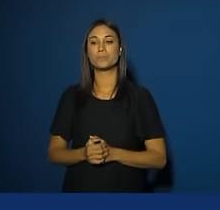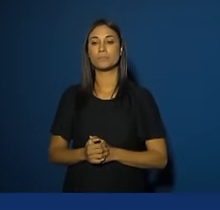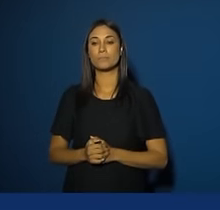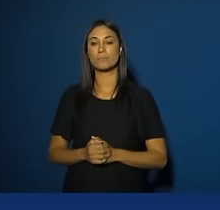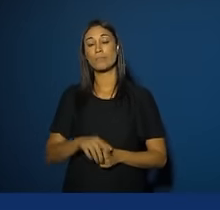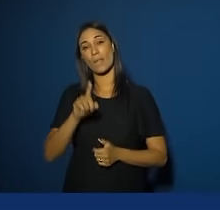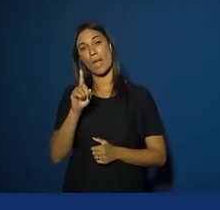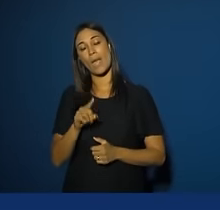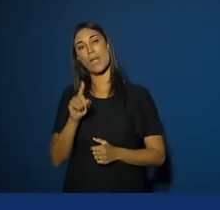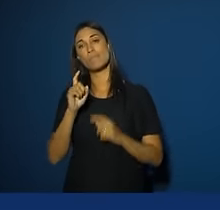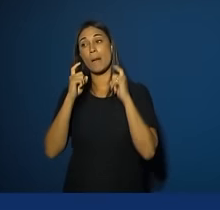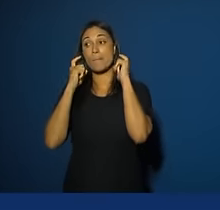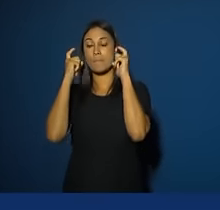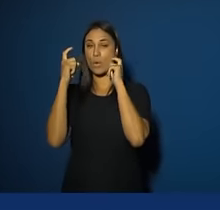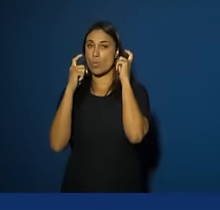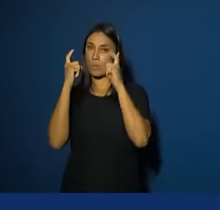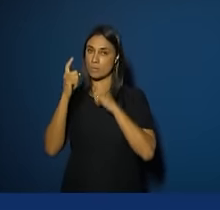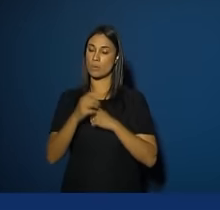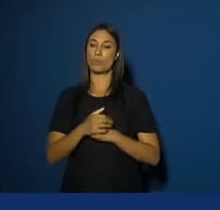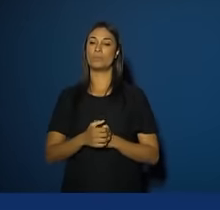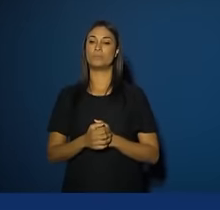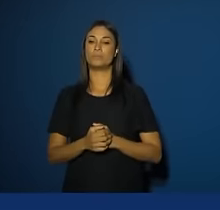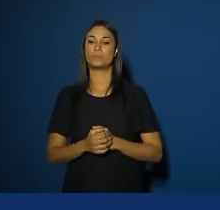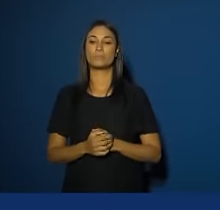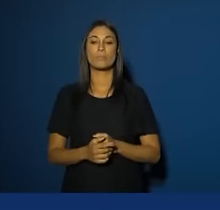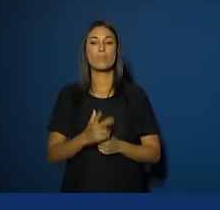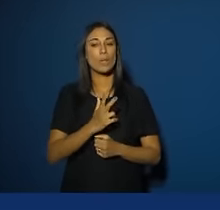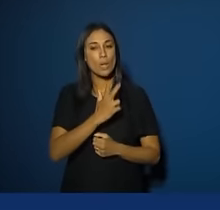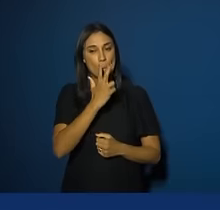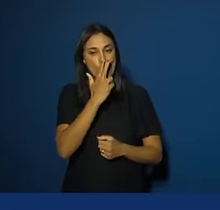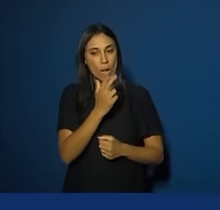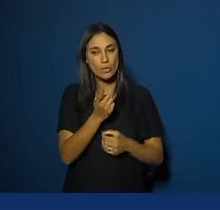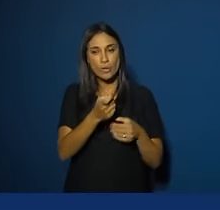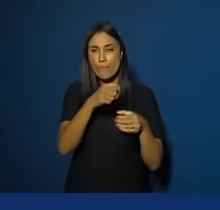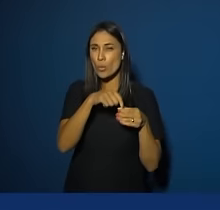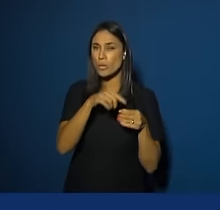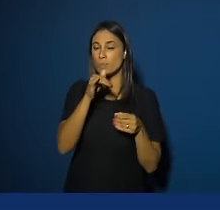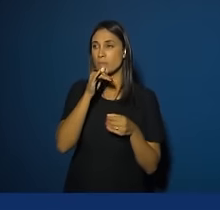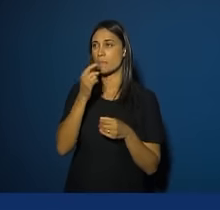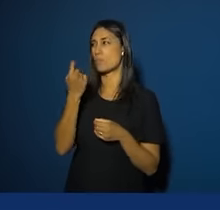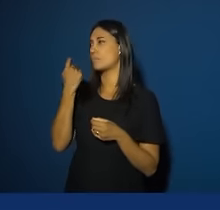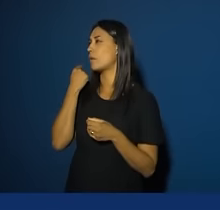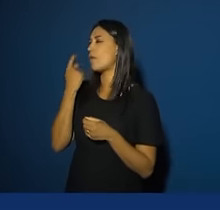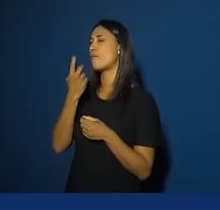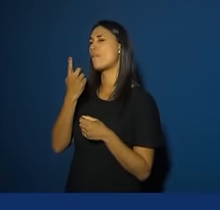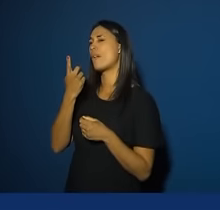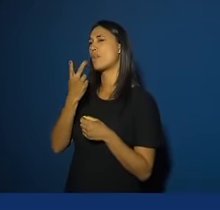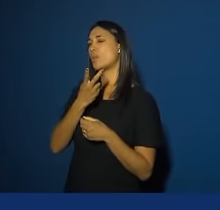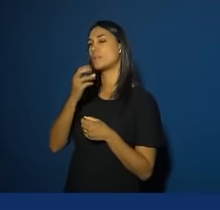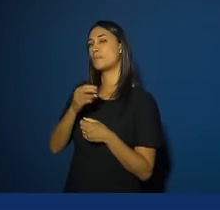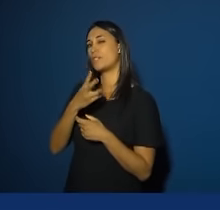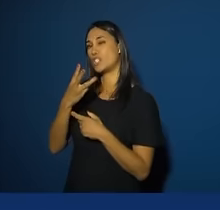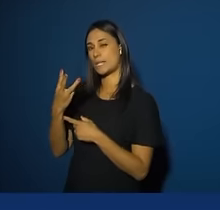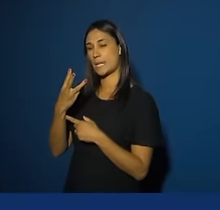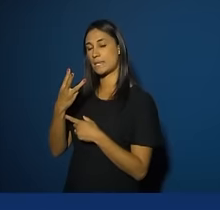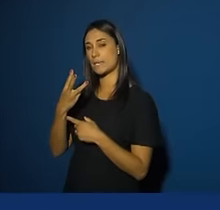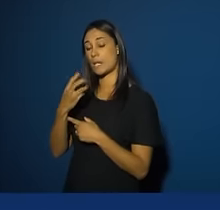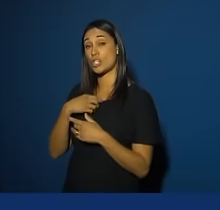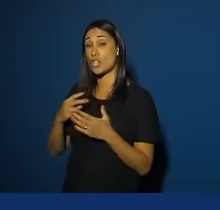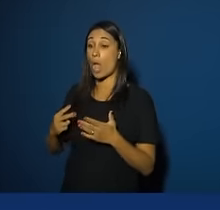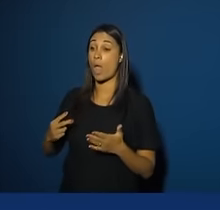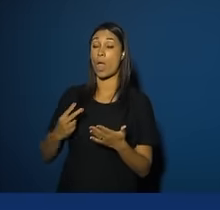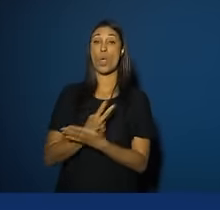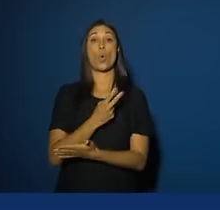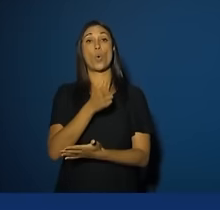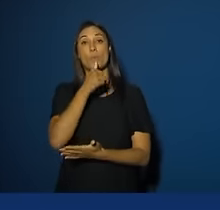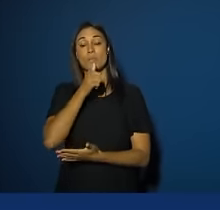é um ponto de preocupação, né? Eu acho que a gente, até voltando no tempo ali para 2023, a gente errou o